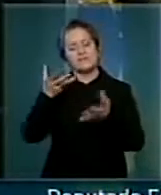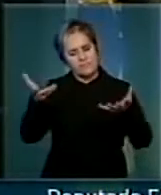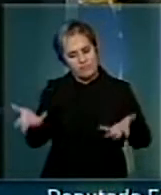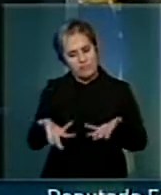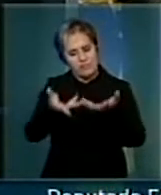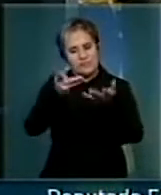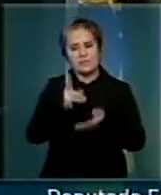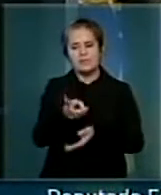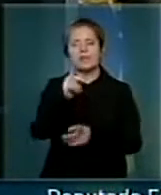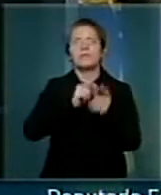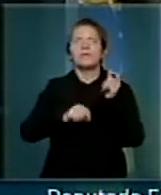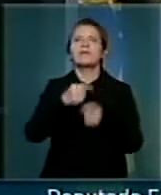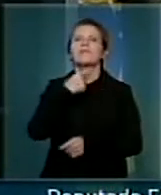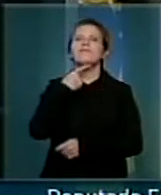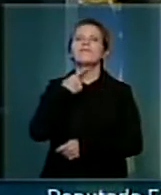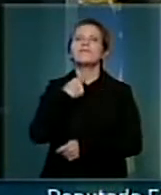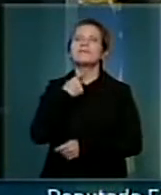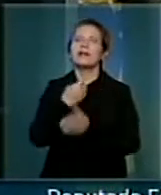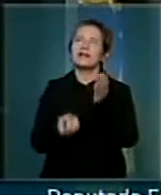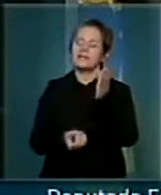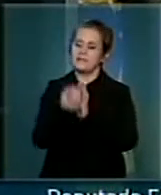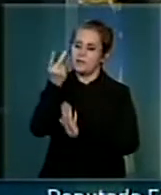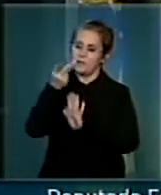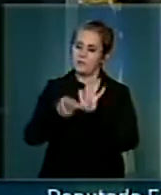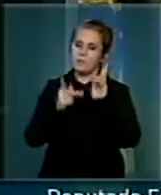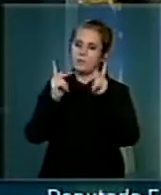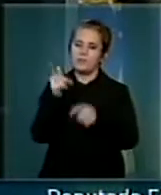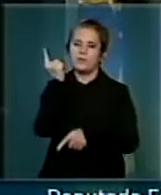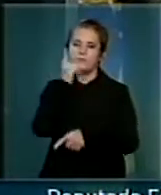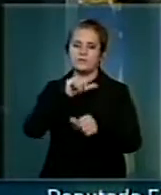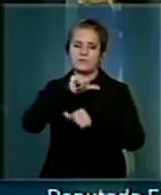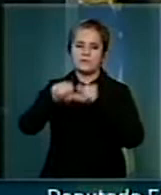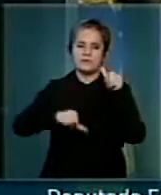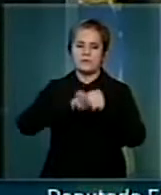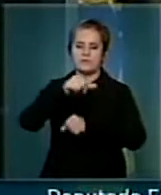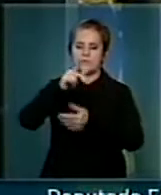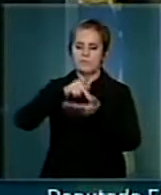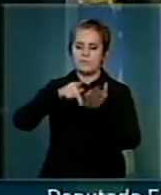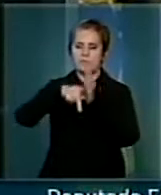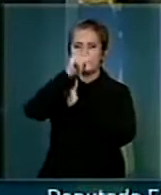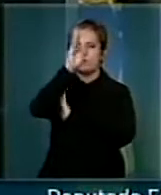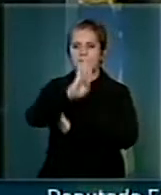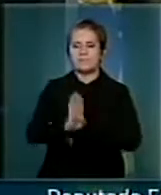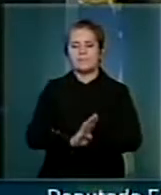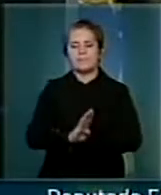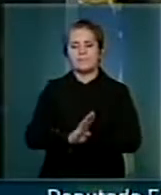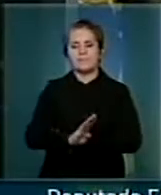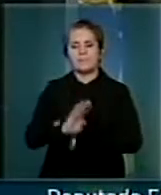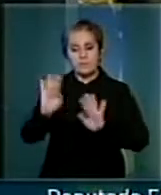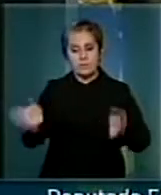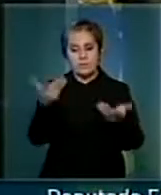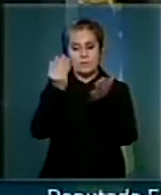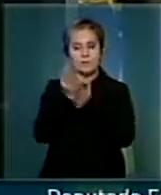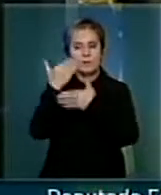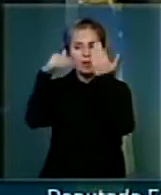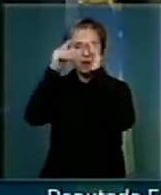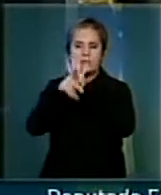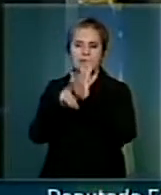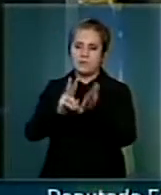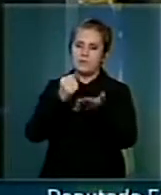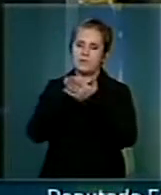o desejo de implantar um projeto capaz de transformar a realidade brasileira, fomentar o desenvolvimento de